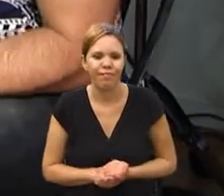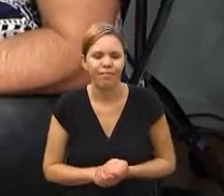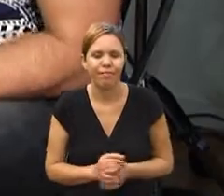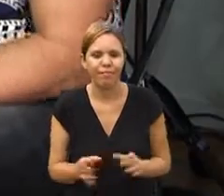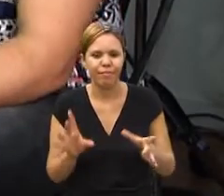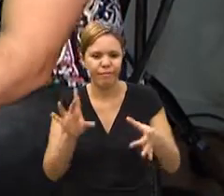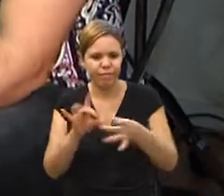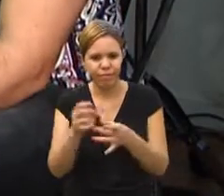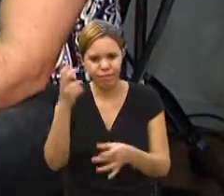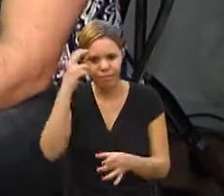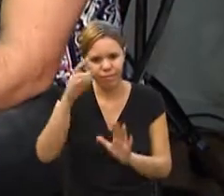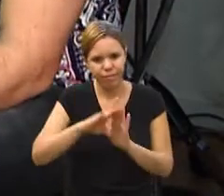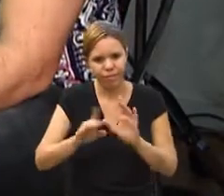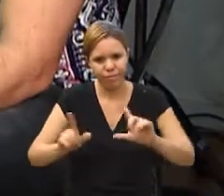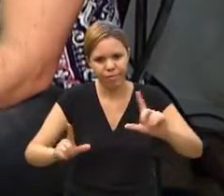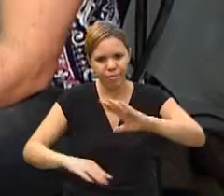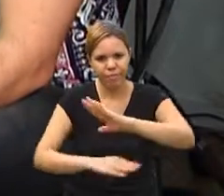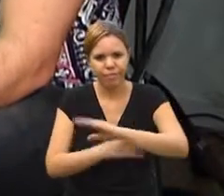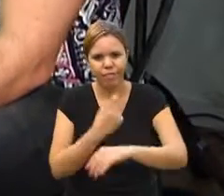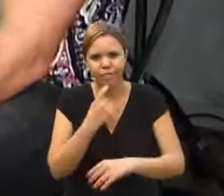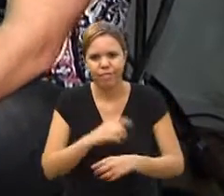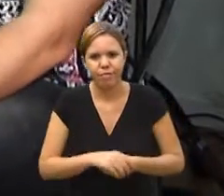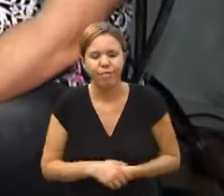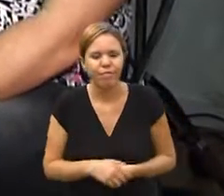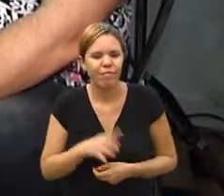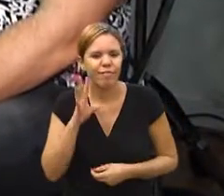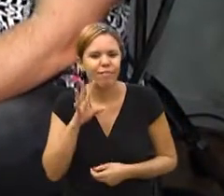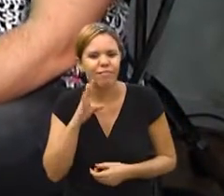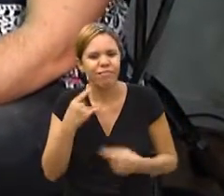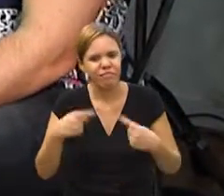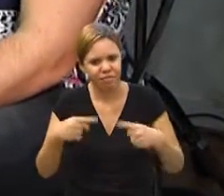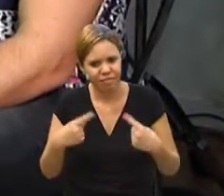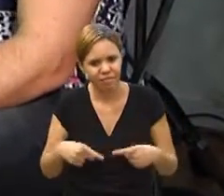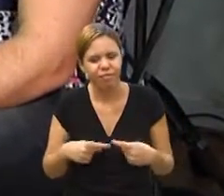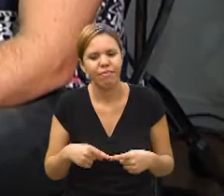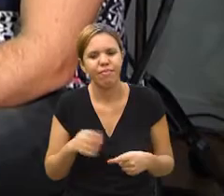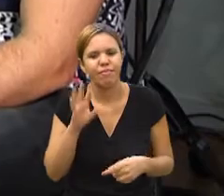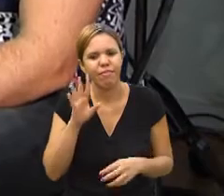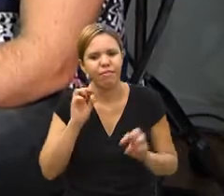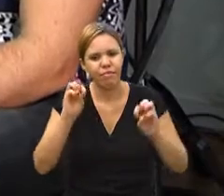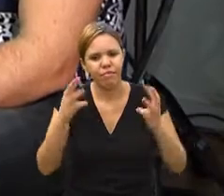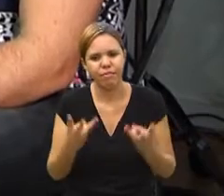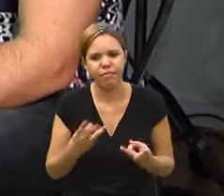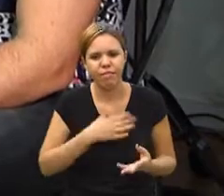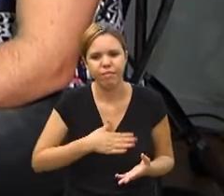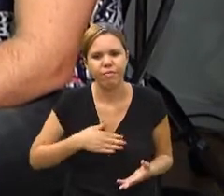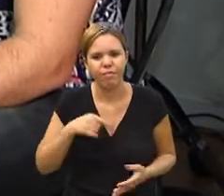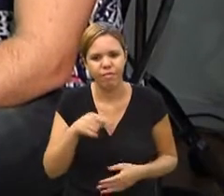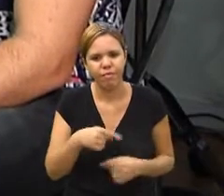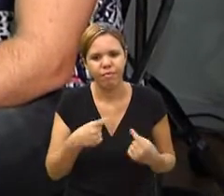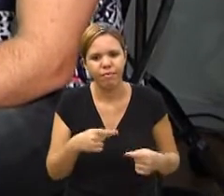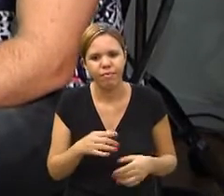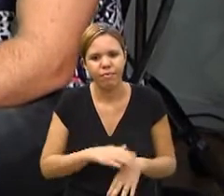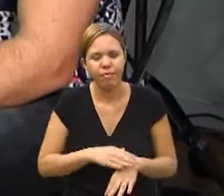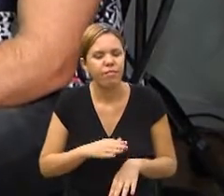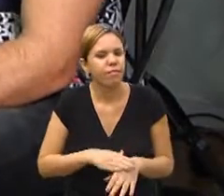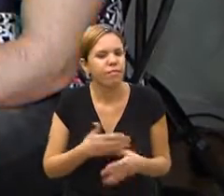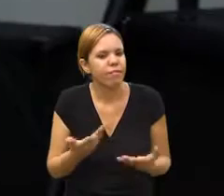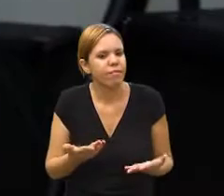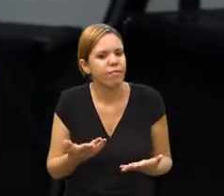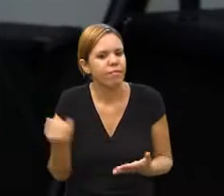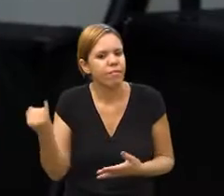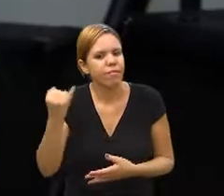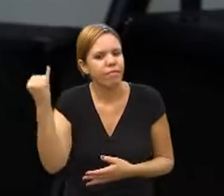Conexão Cultural na tela da TV Câmara Campinas. Legal a música, né? Show de bola, né, Marcelo? Eu gosto muito dessa música. É uma